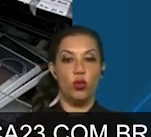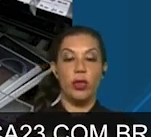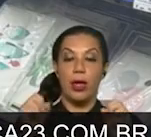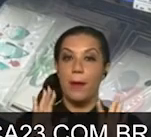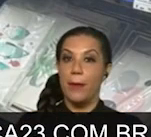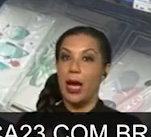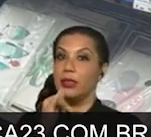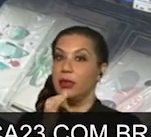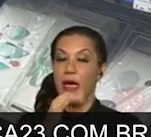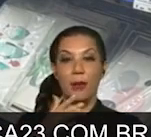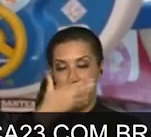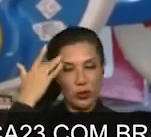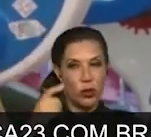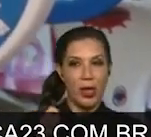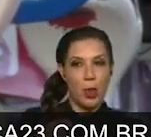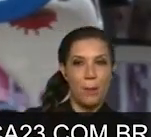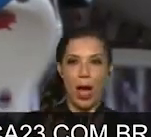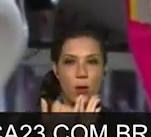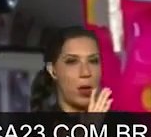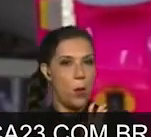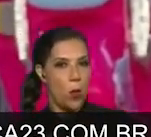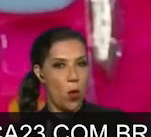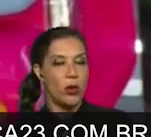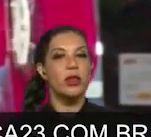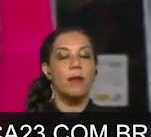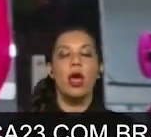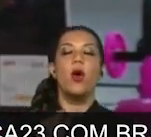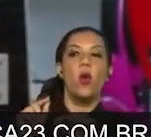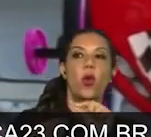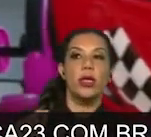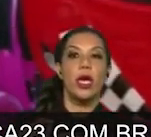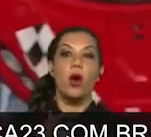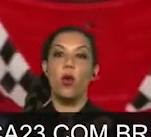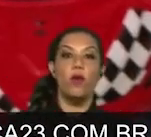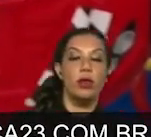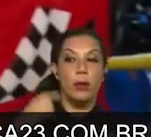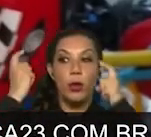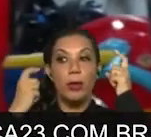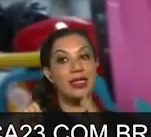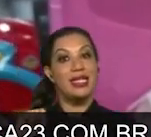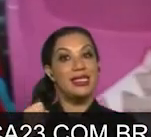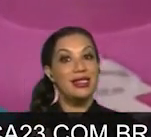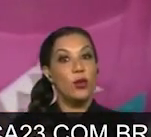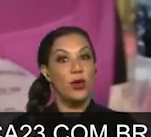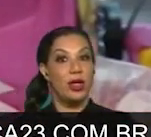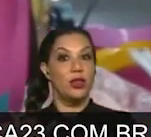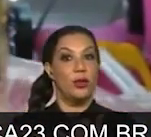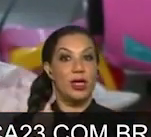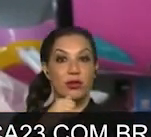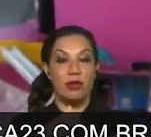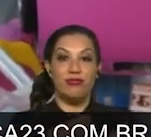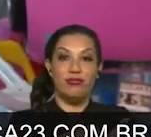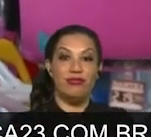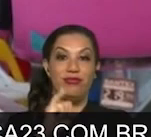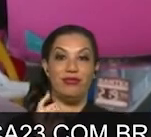não recolhimento de impostos, que gera concorrência desleal, outra preocupação do poder público é com a segurança dos brinquedos sem certificação do